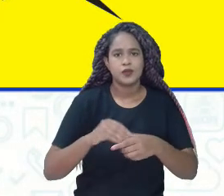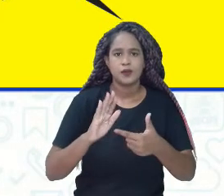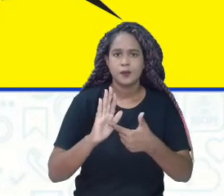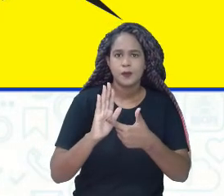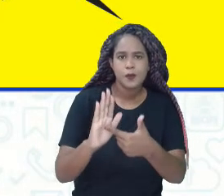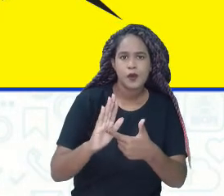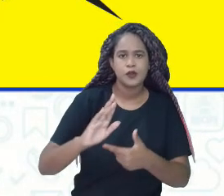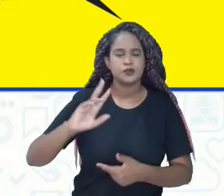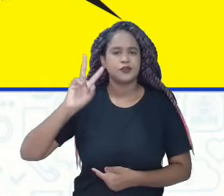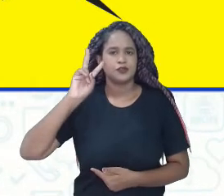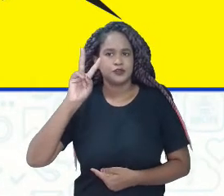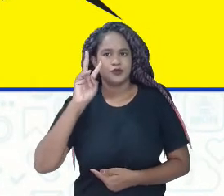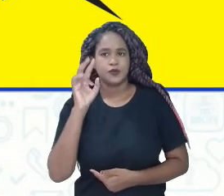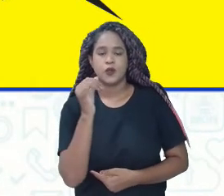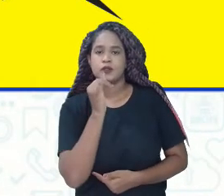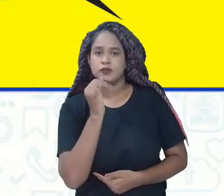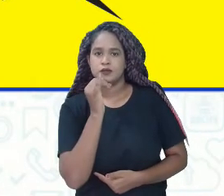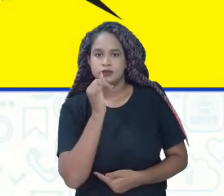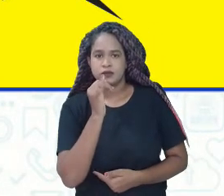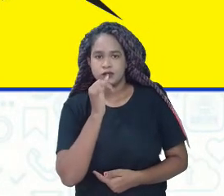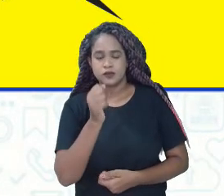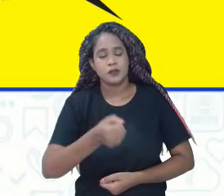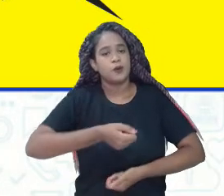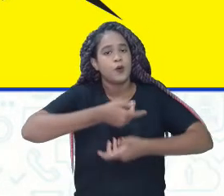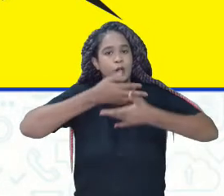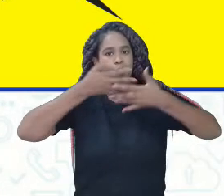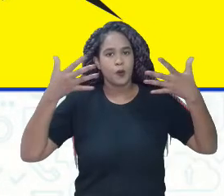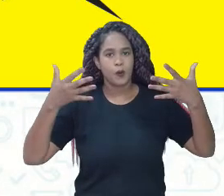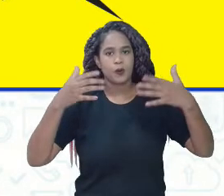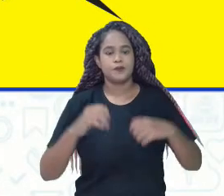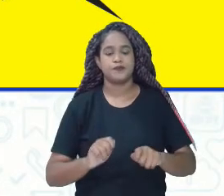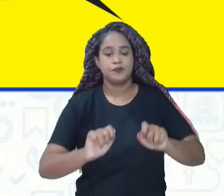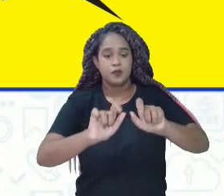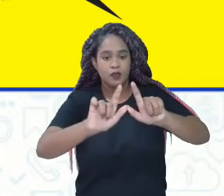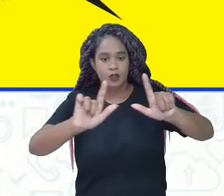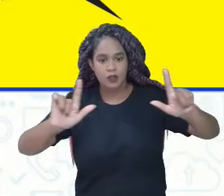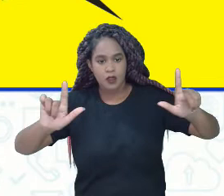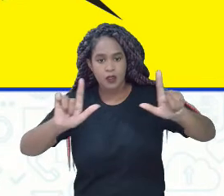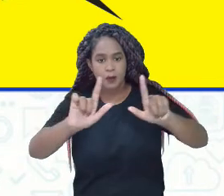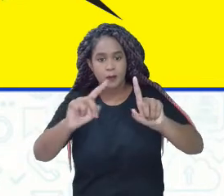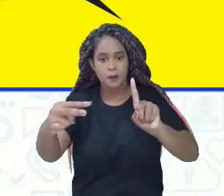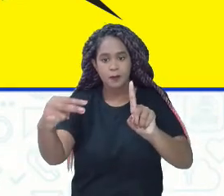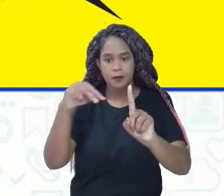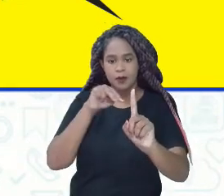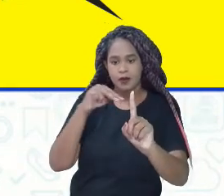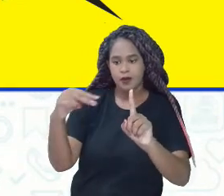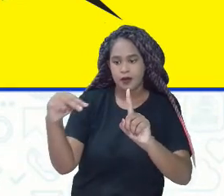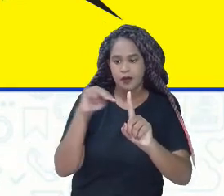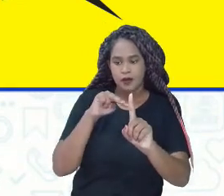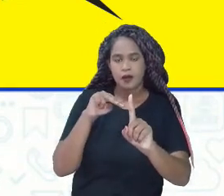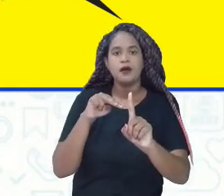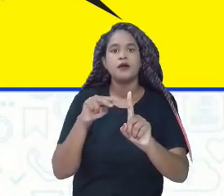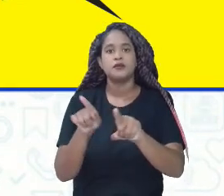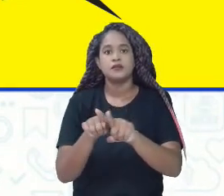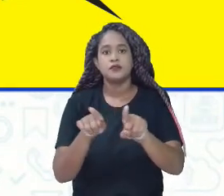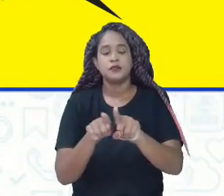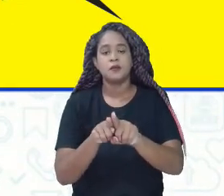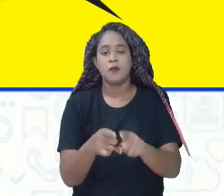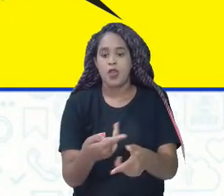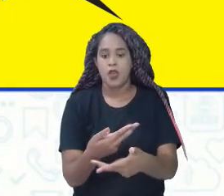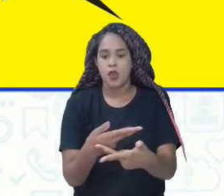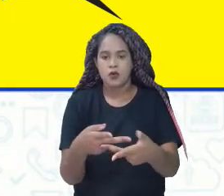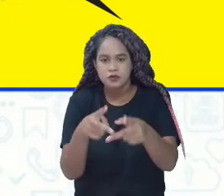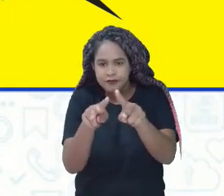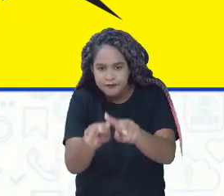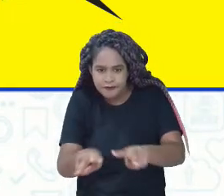história, como a cor, o tamanho, perspectivas, recursos